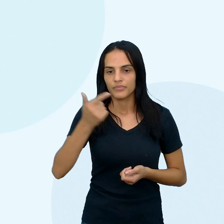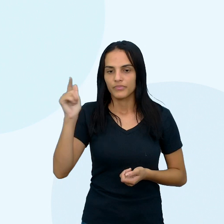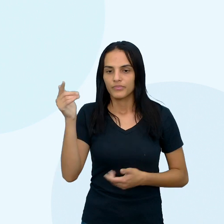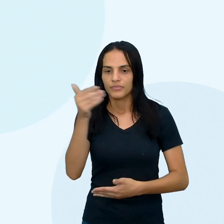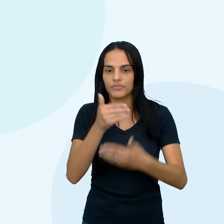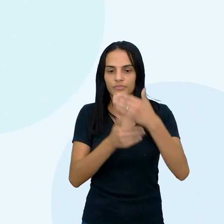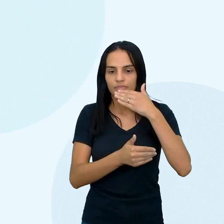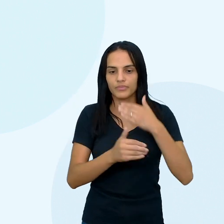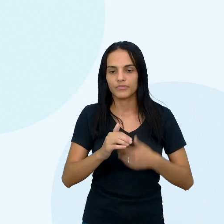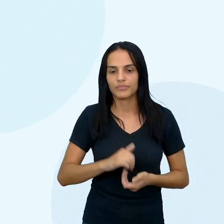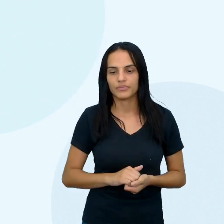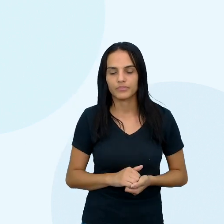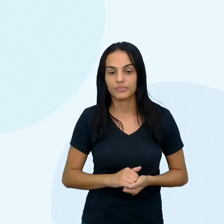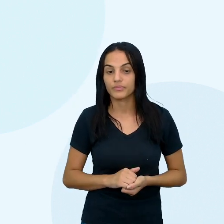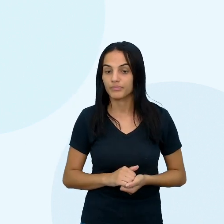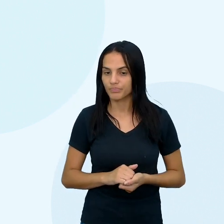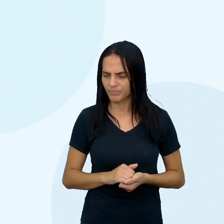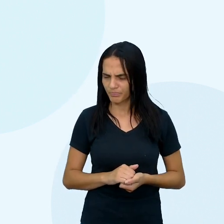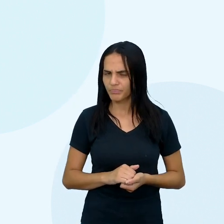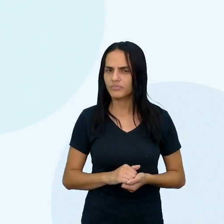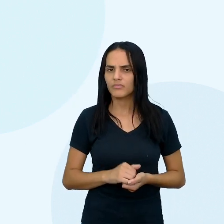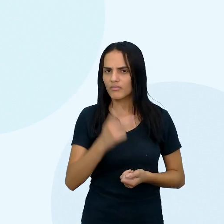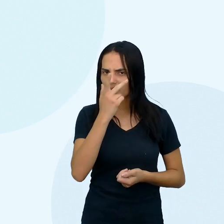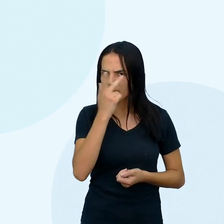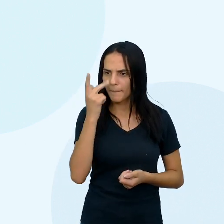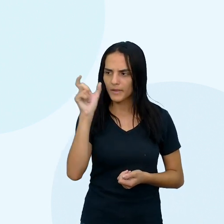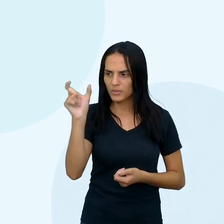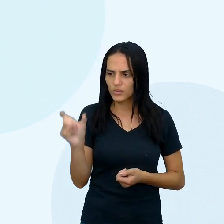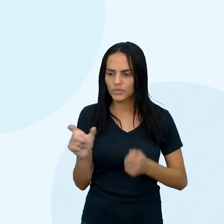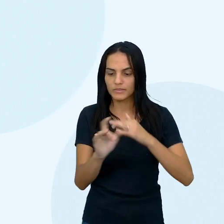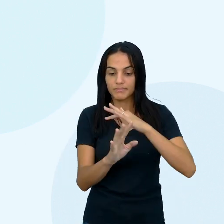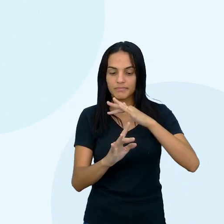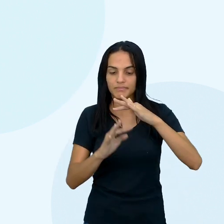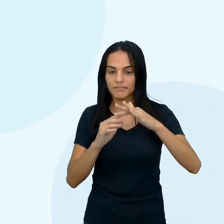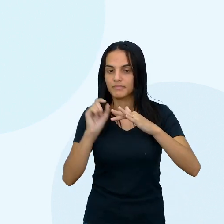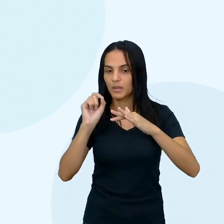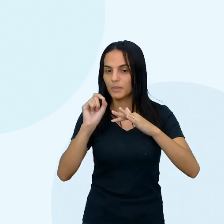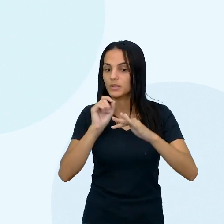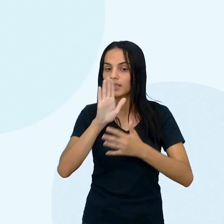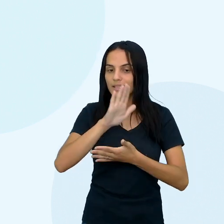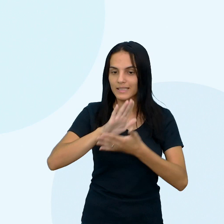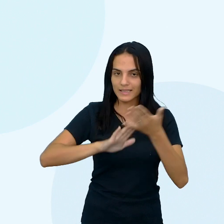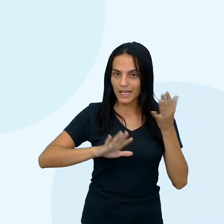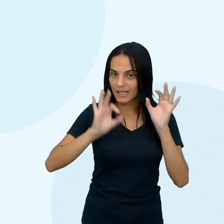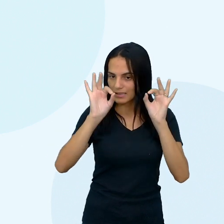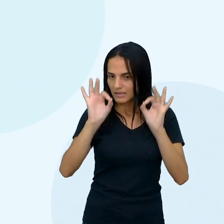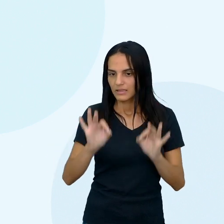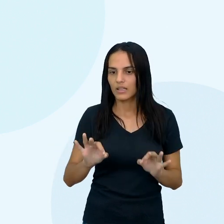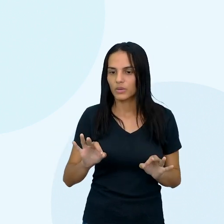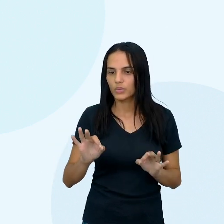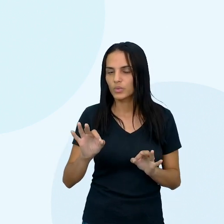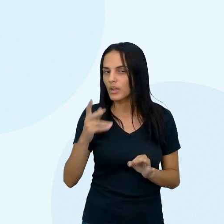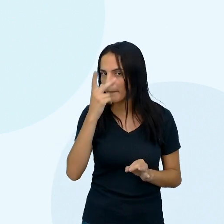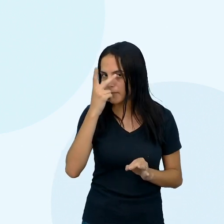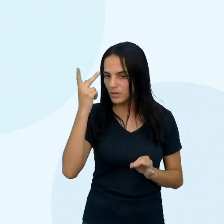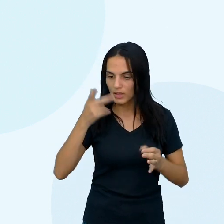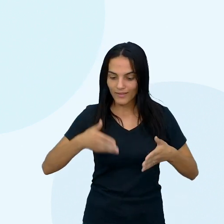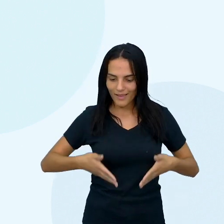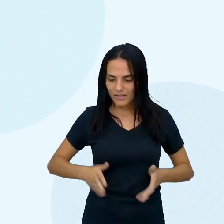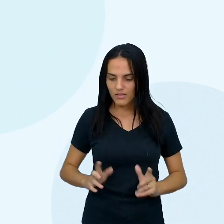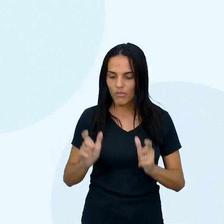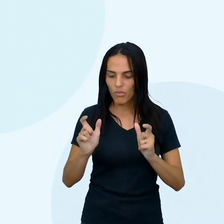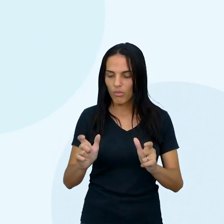slide. O imigrante. O imigrante é a pessoa que sai definitivamente de sua terra natal